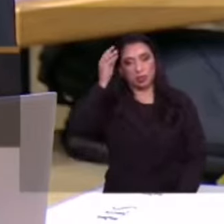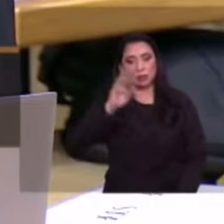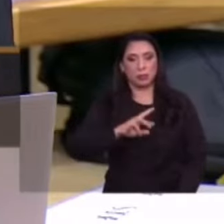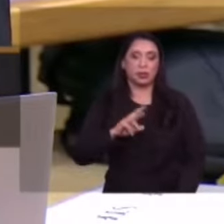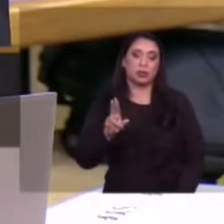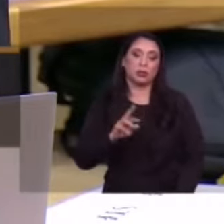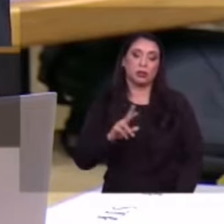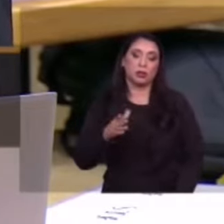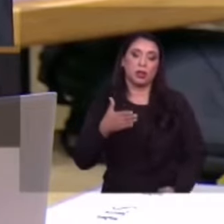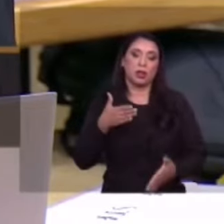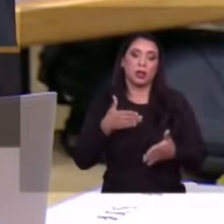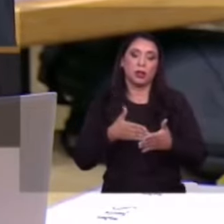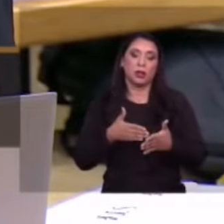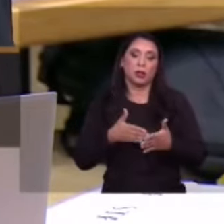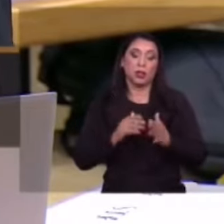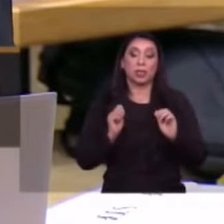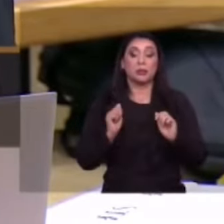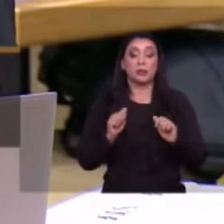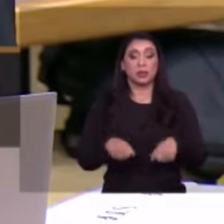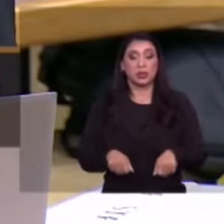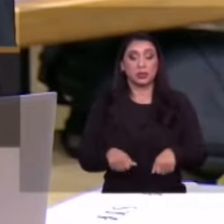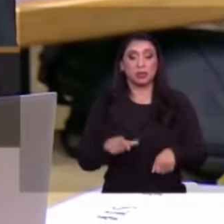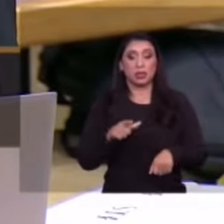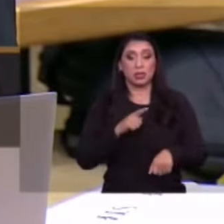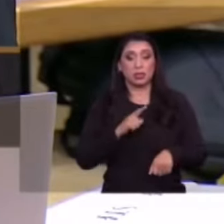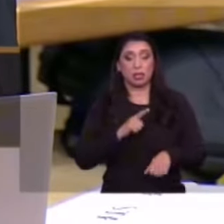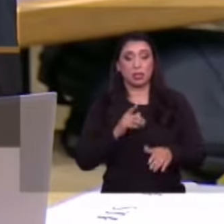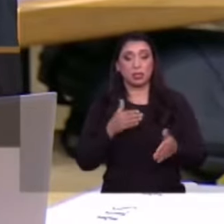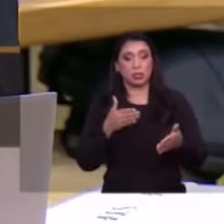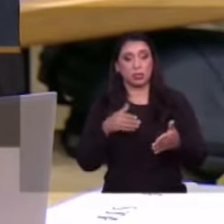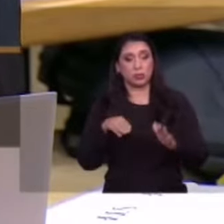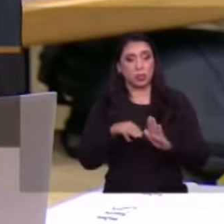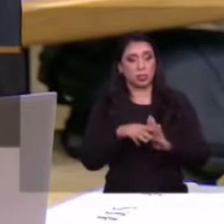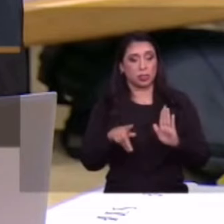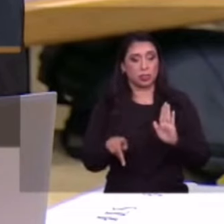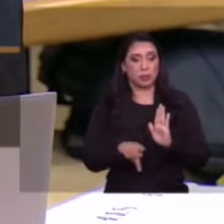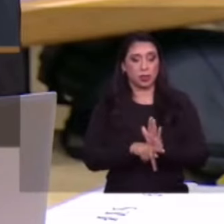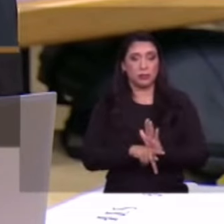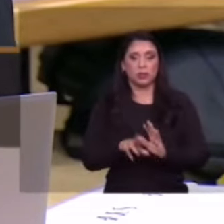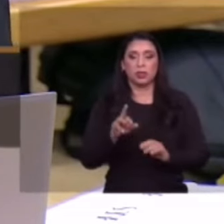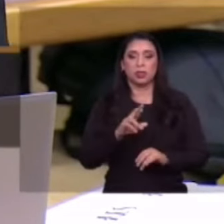essa vedação da possibilidade de edição de medidas provisórias